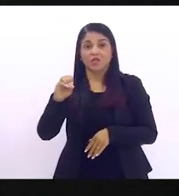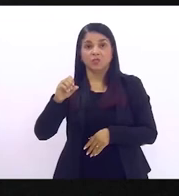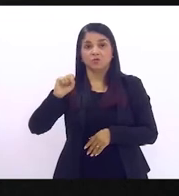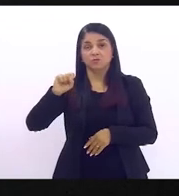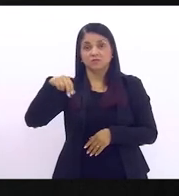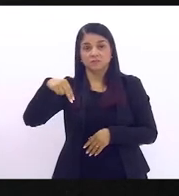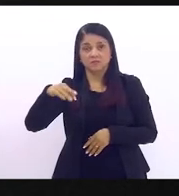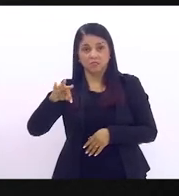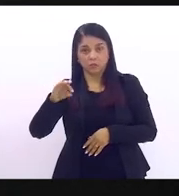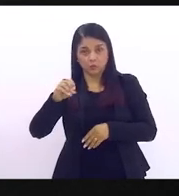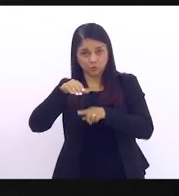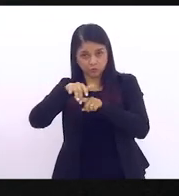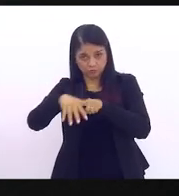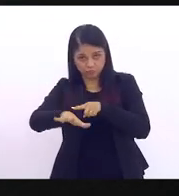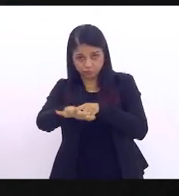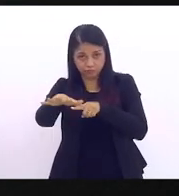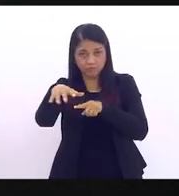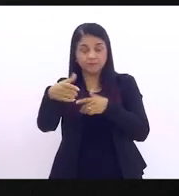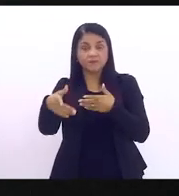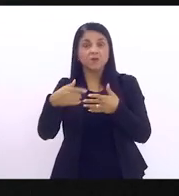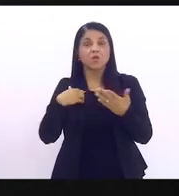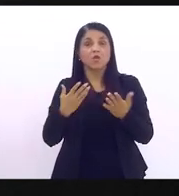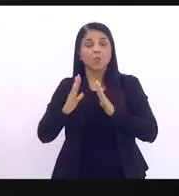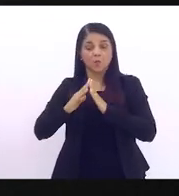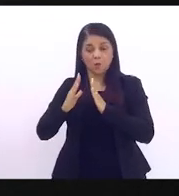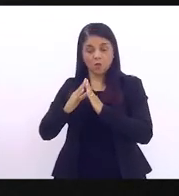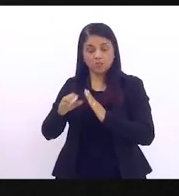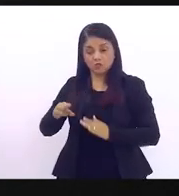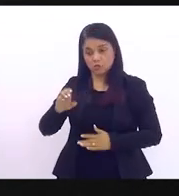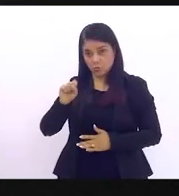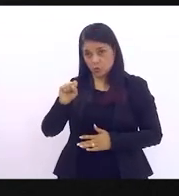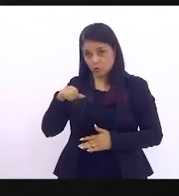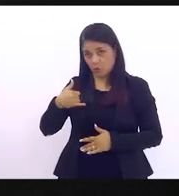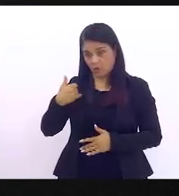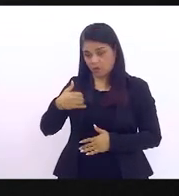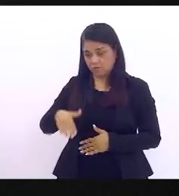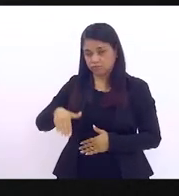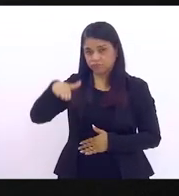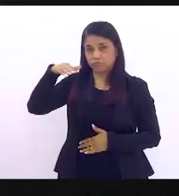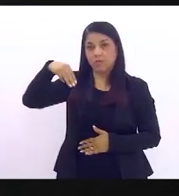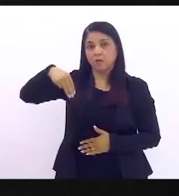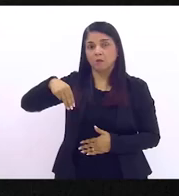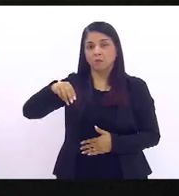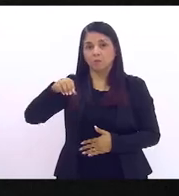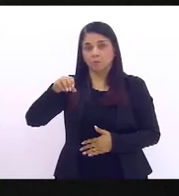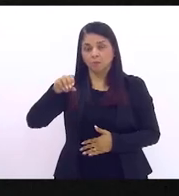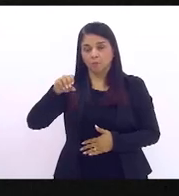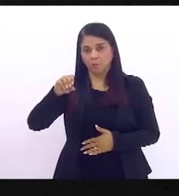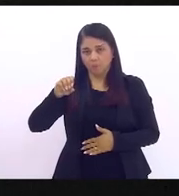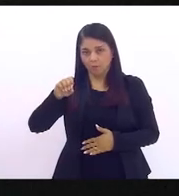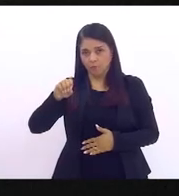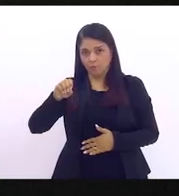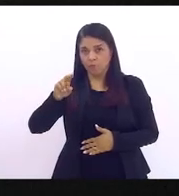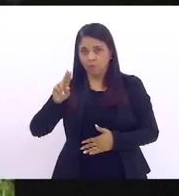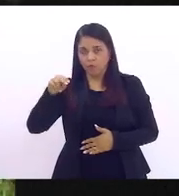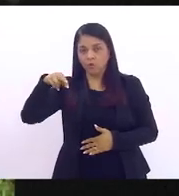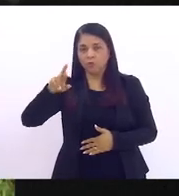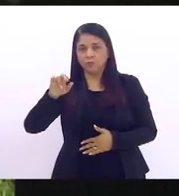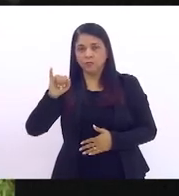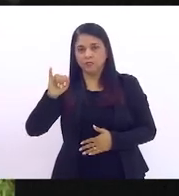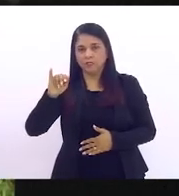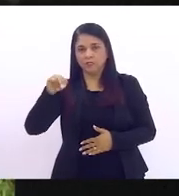onde eu resido desde os meus 8 anos de idade em Muqui na região de Mangaratiba pode passar por